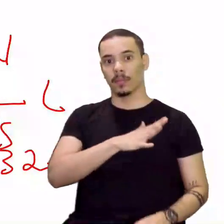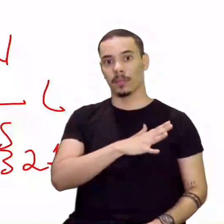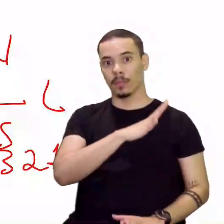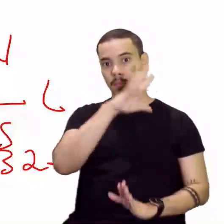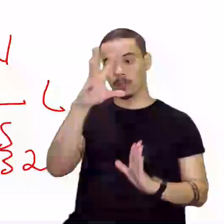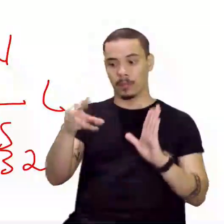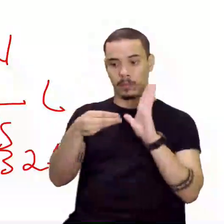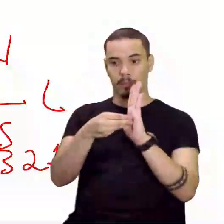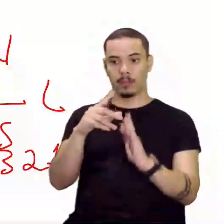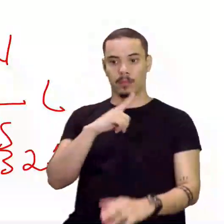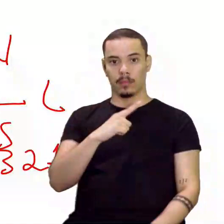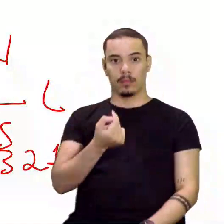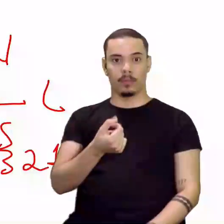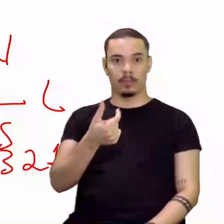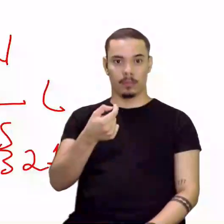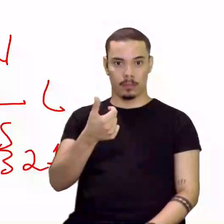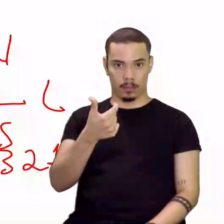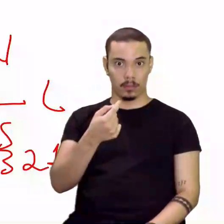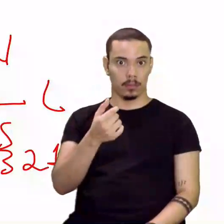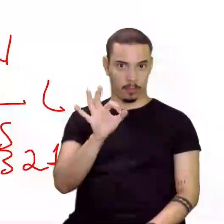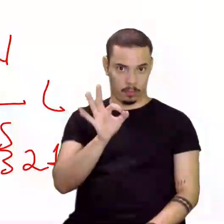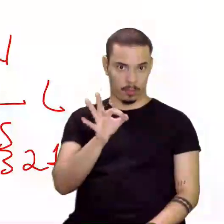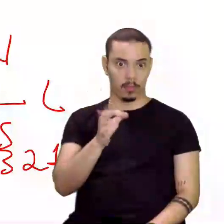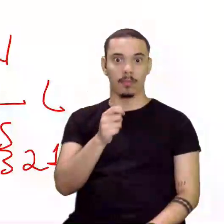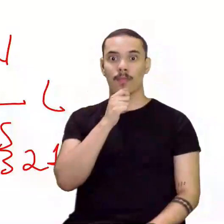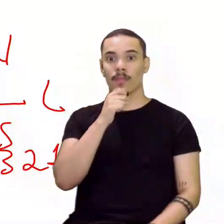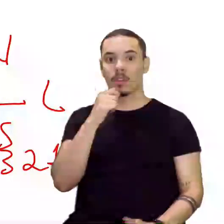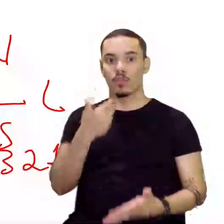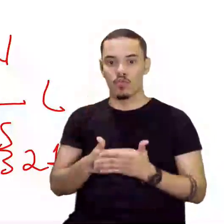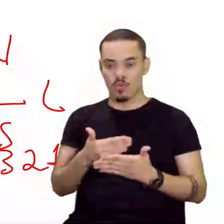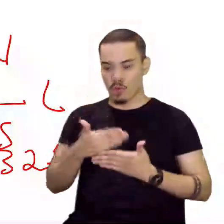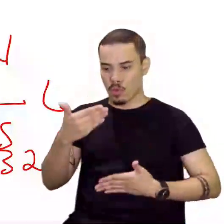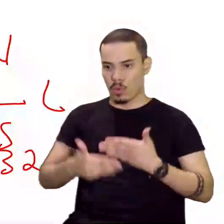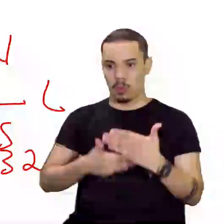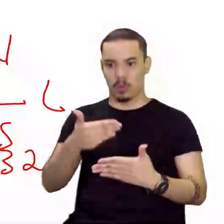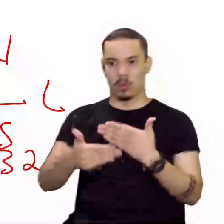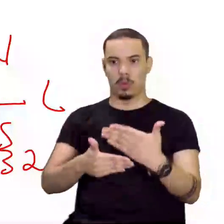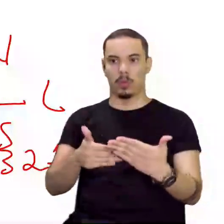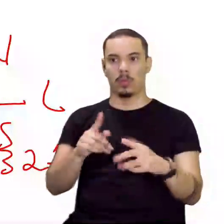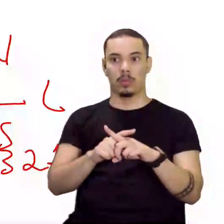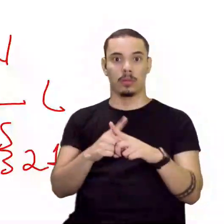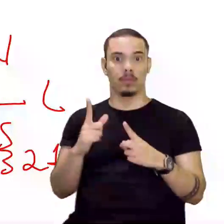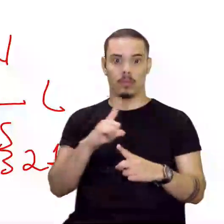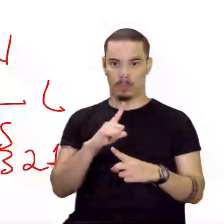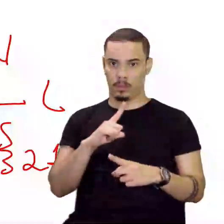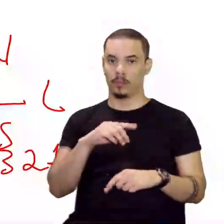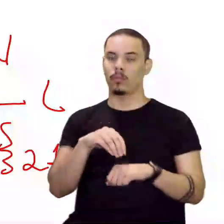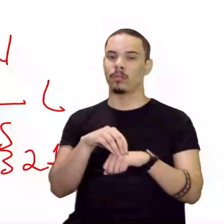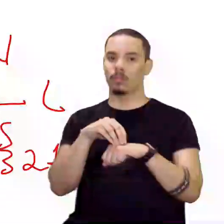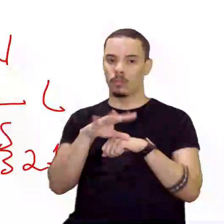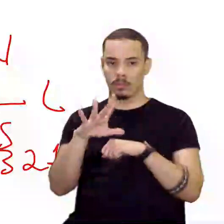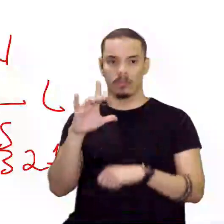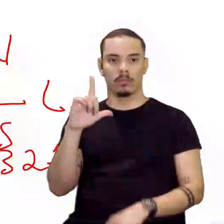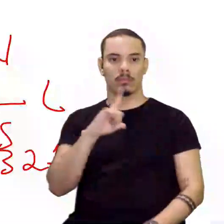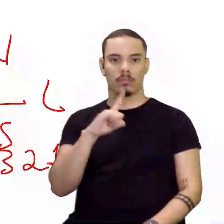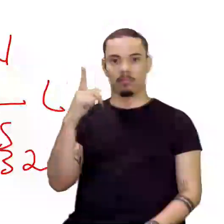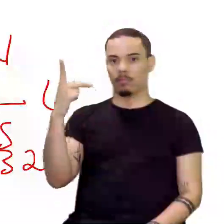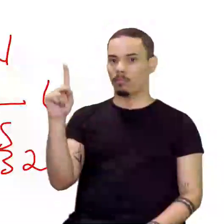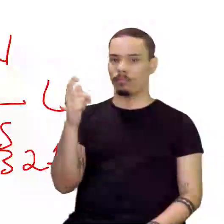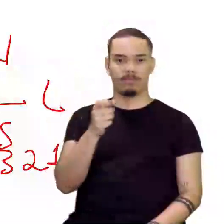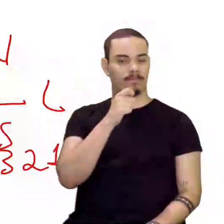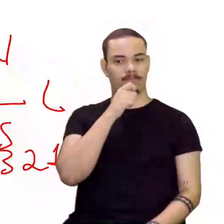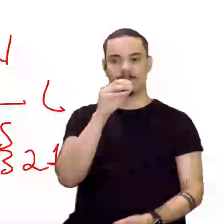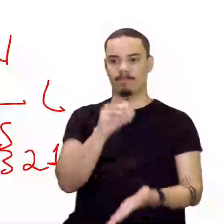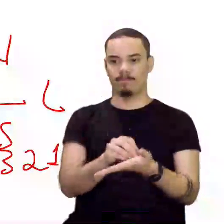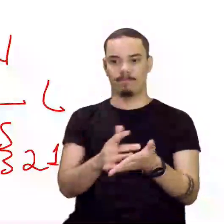minério? Tem. Até porque na Amazônia estão estudando muito agora. Mas tem, eu posso dizer o seguinte para você, tem no ponto de vista aqui que não está